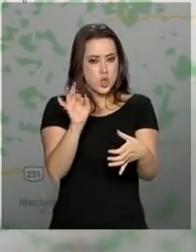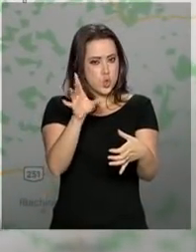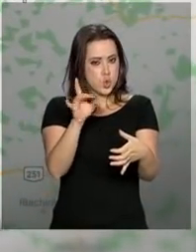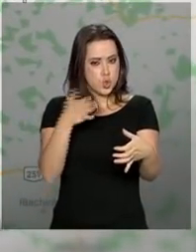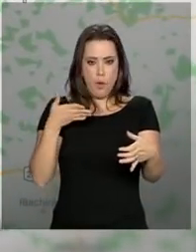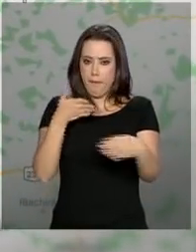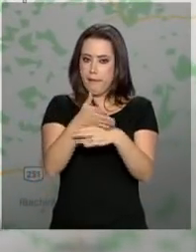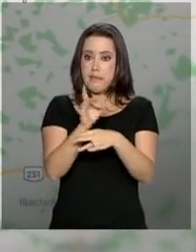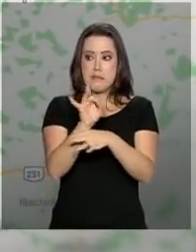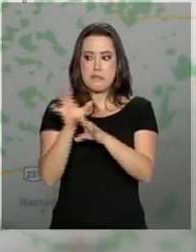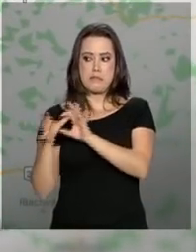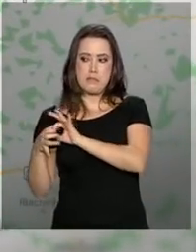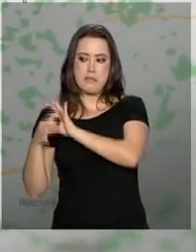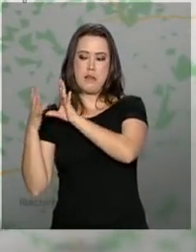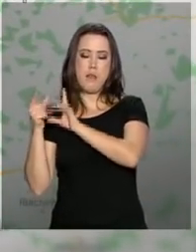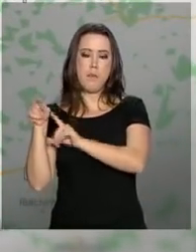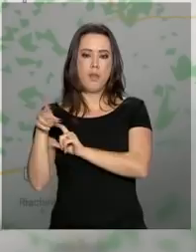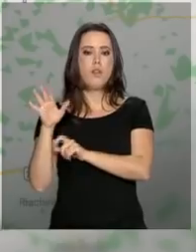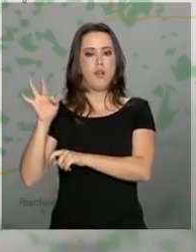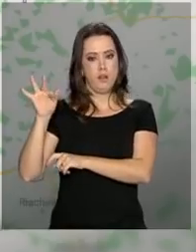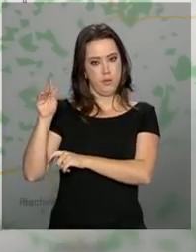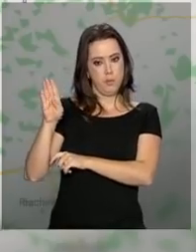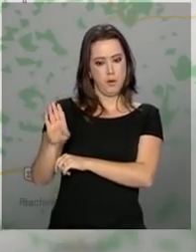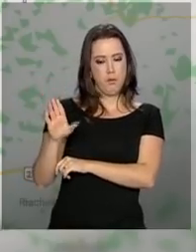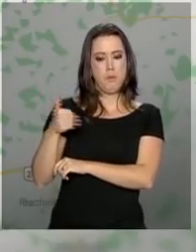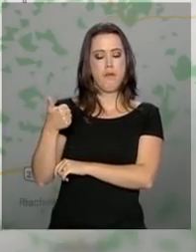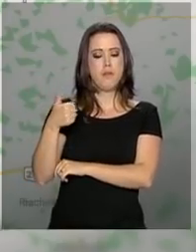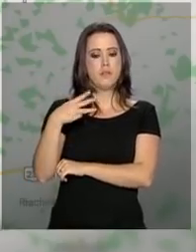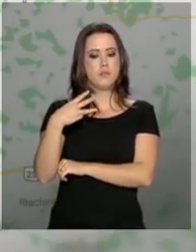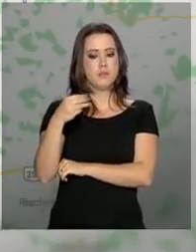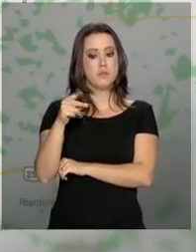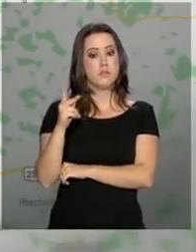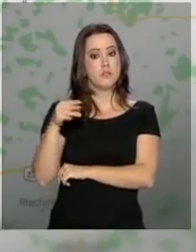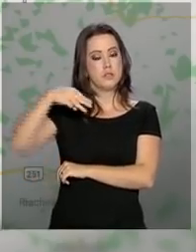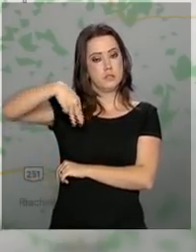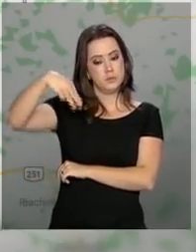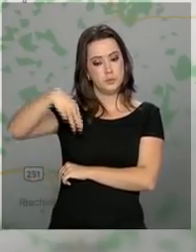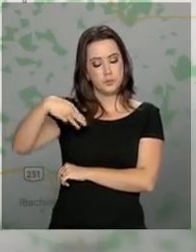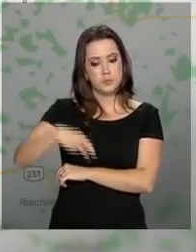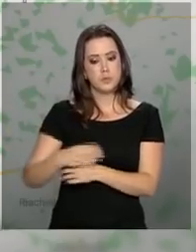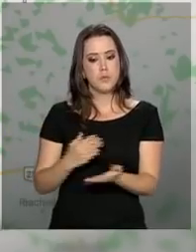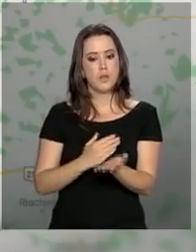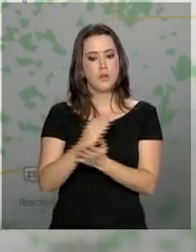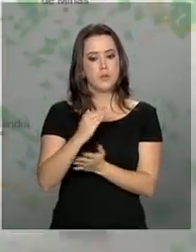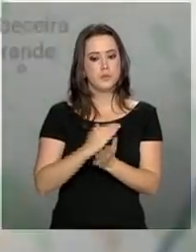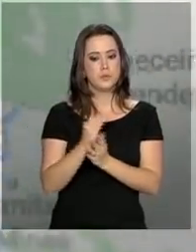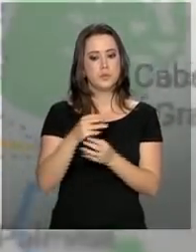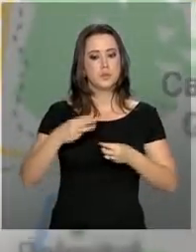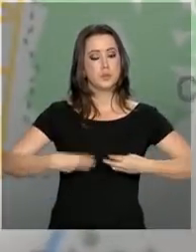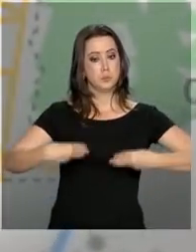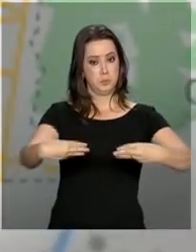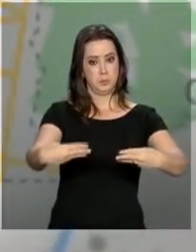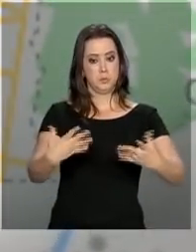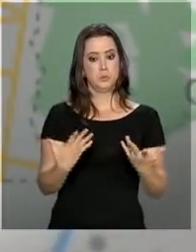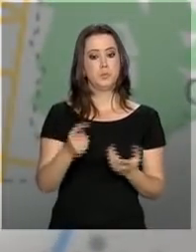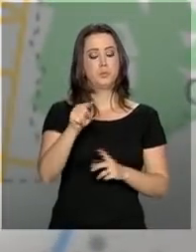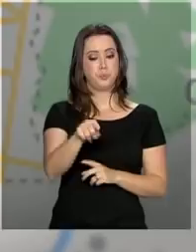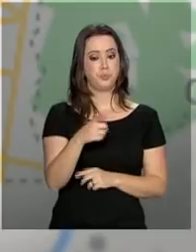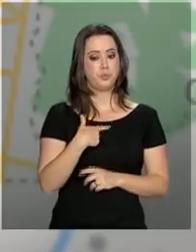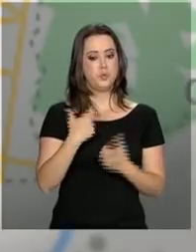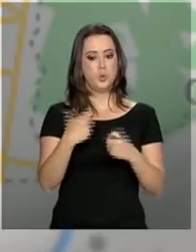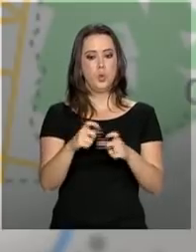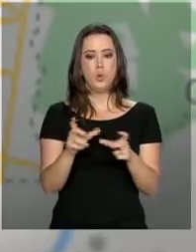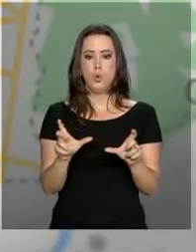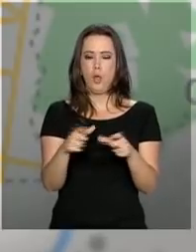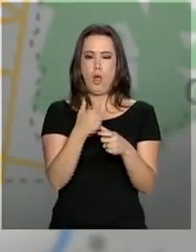autorizadas poderão sobrevoar em um raio de 130 quilômetros a partir da praça dos três poderes na área vermelha